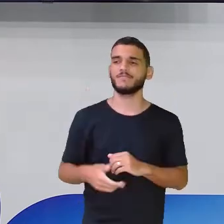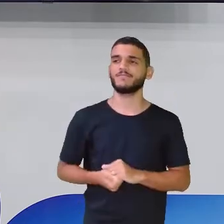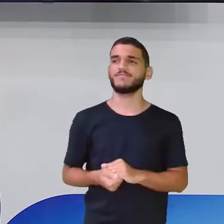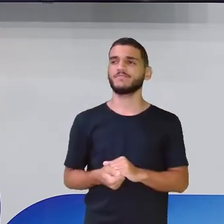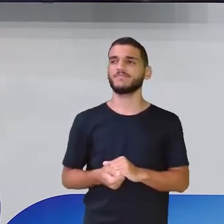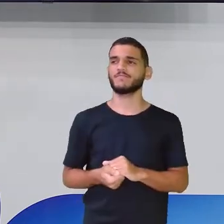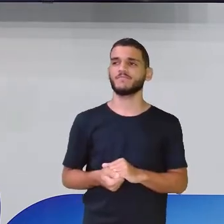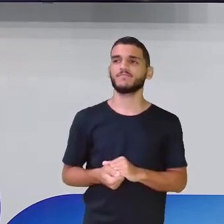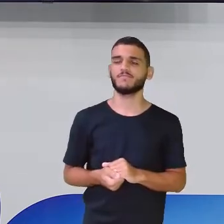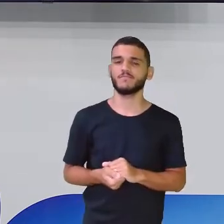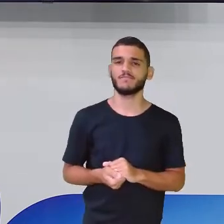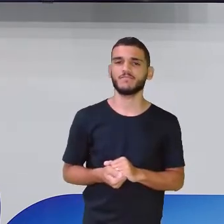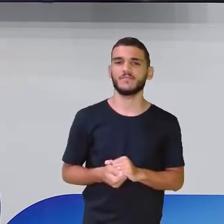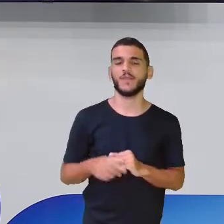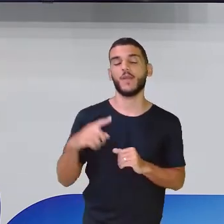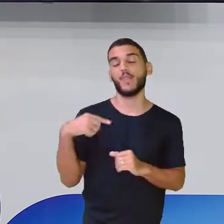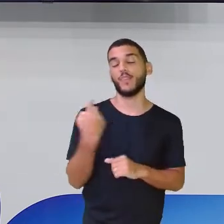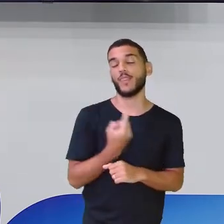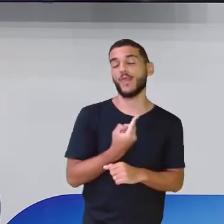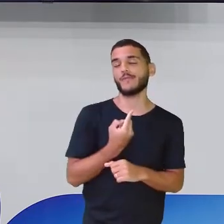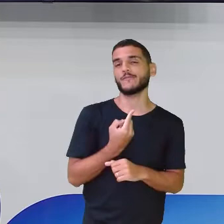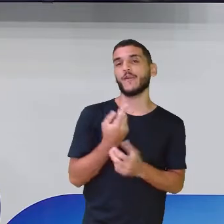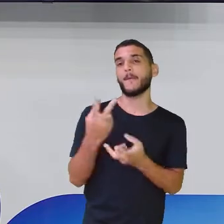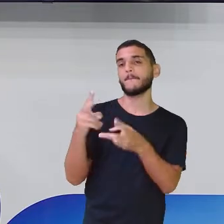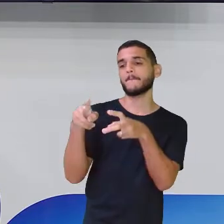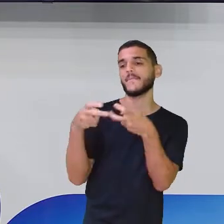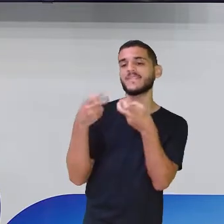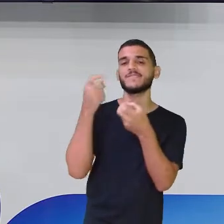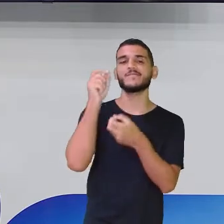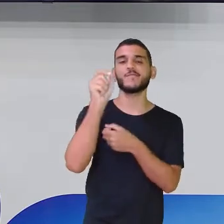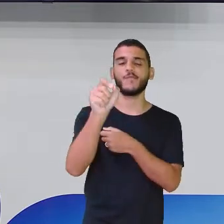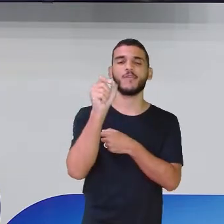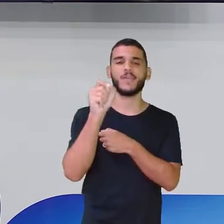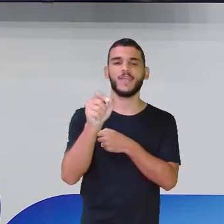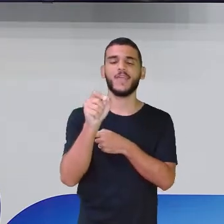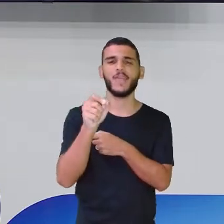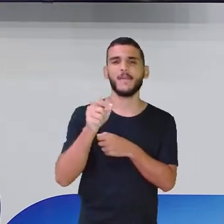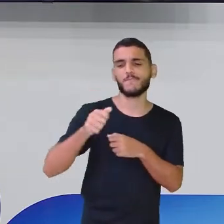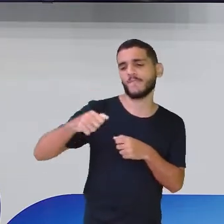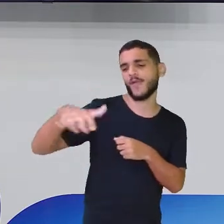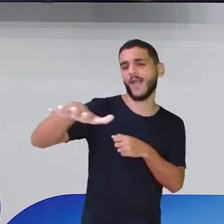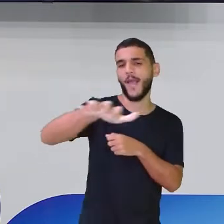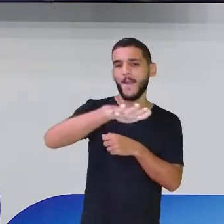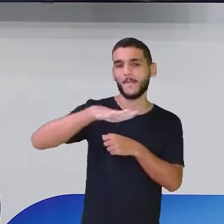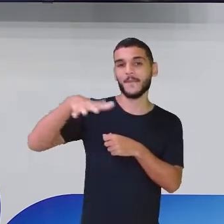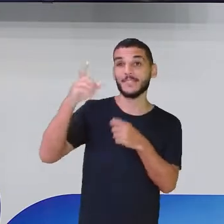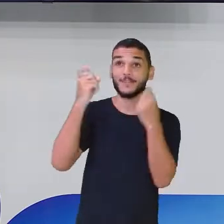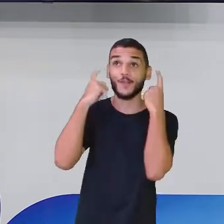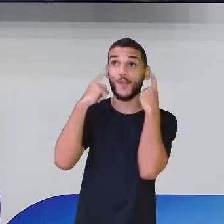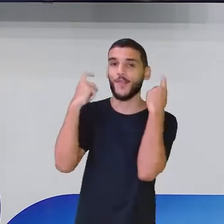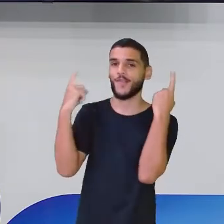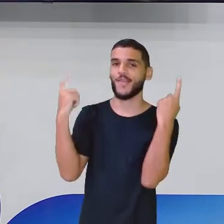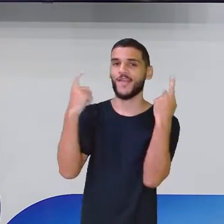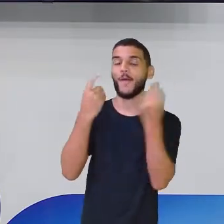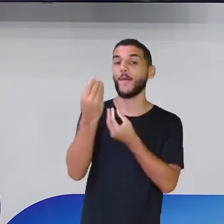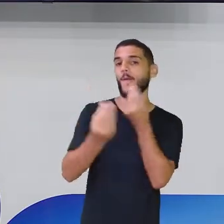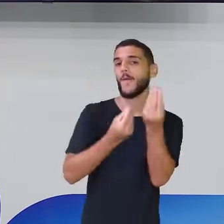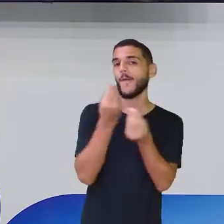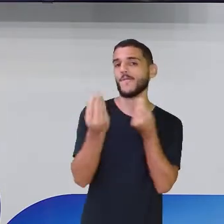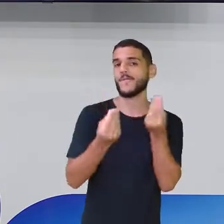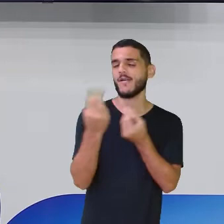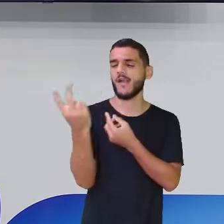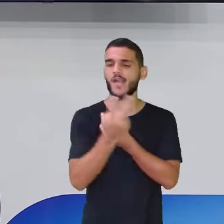a gente começa a pensar um pouco essa ideia da paisagem sonora, por essas duas